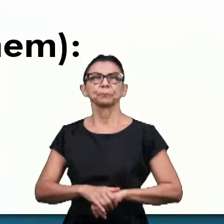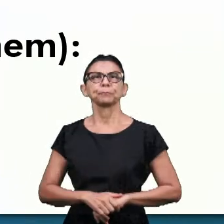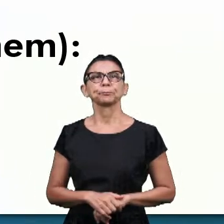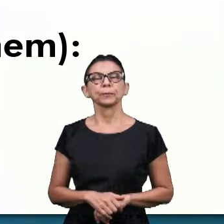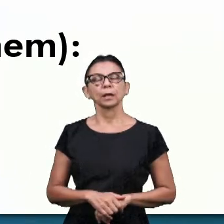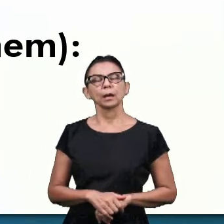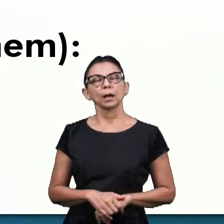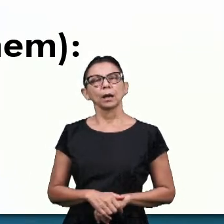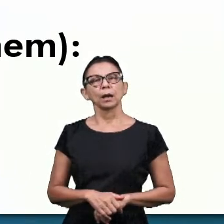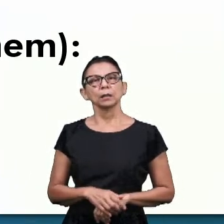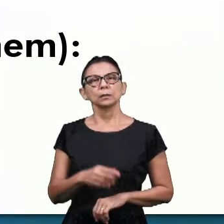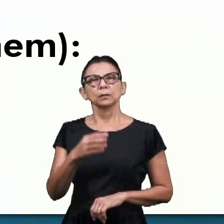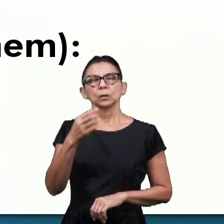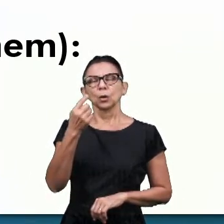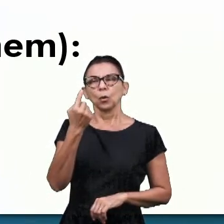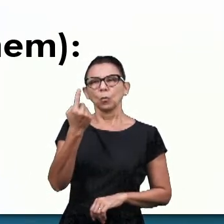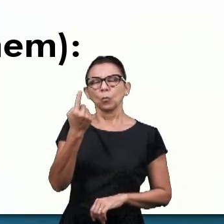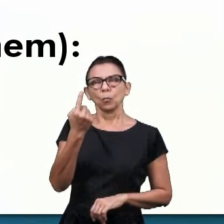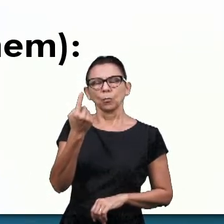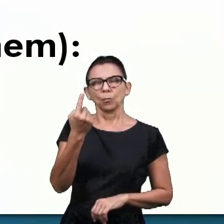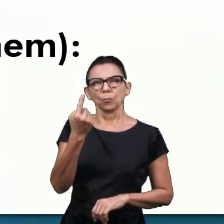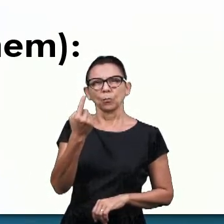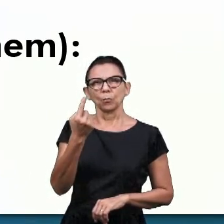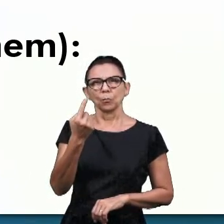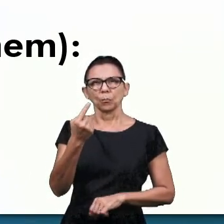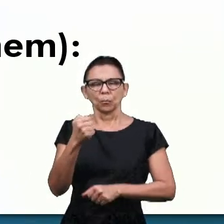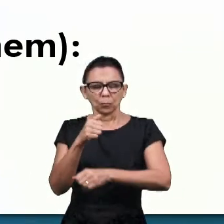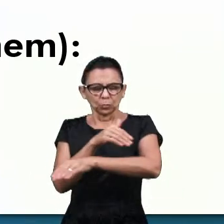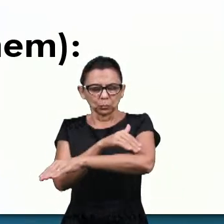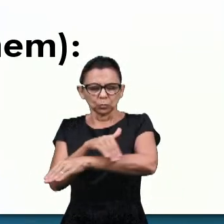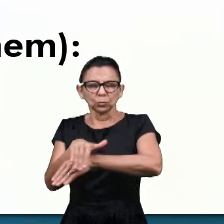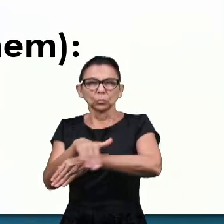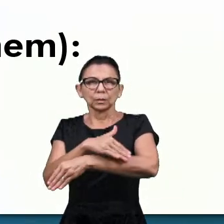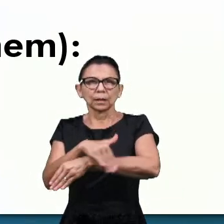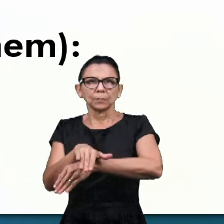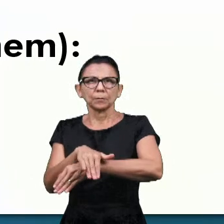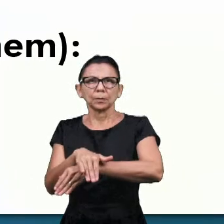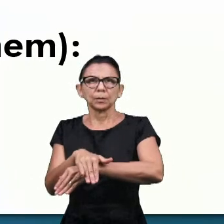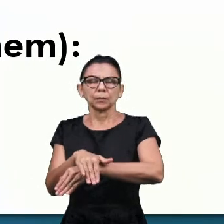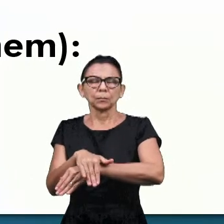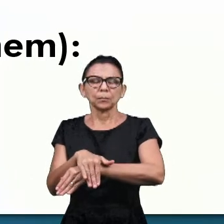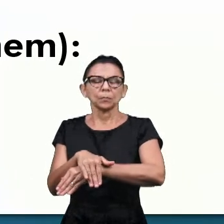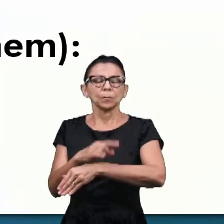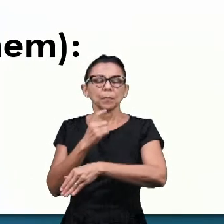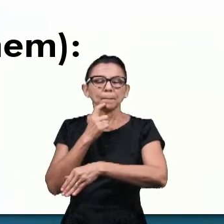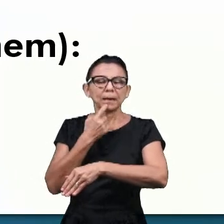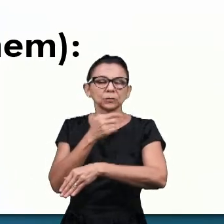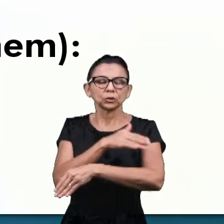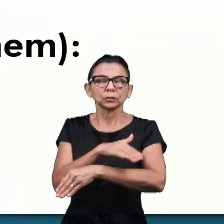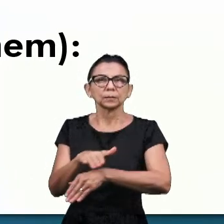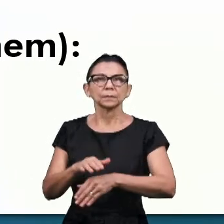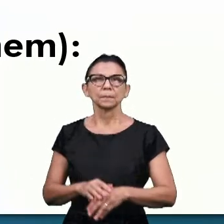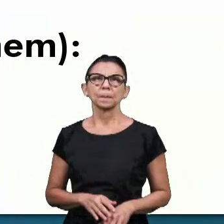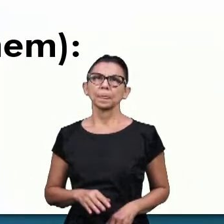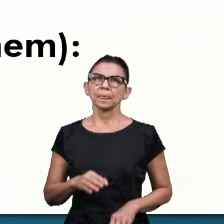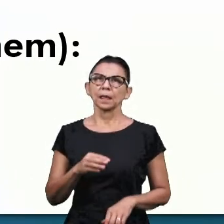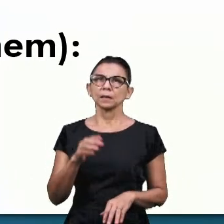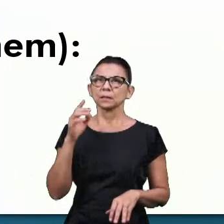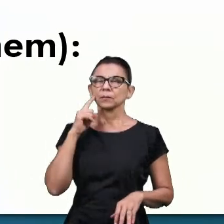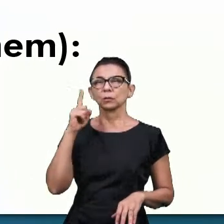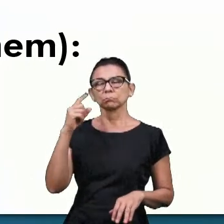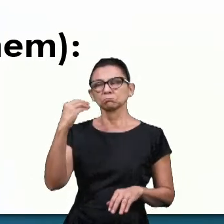1, beira do caminho. O que você vai fazer? Ao lado do item 1, você vai colocar letra M, letra C ou